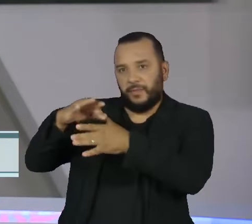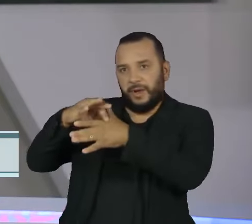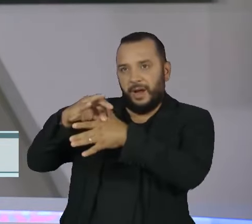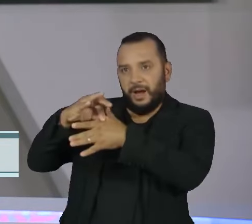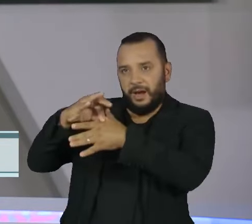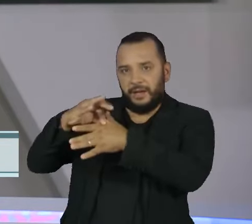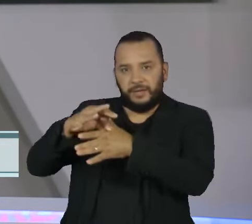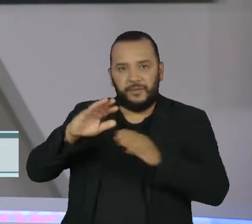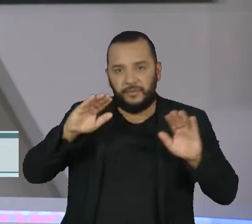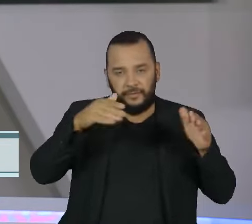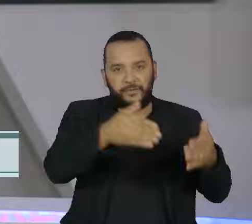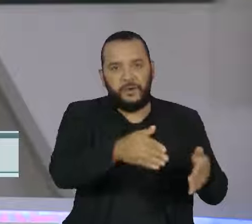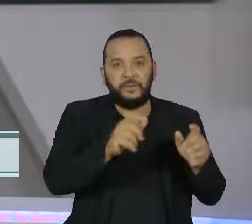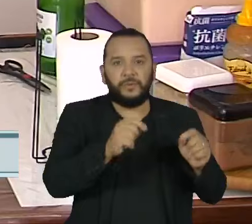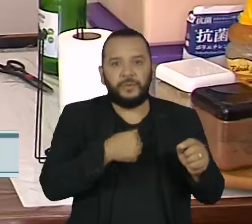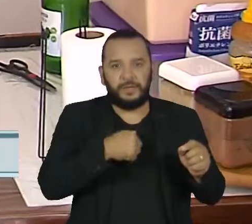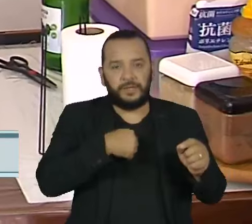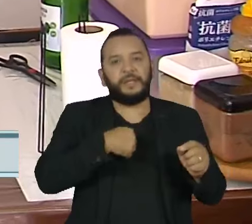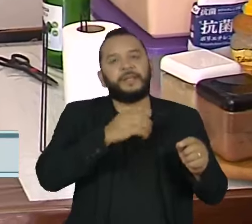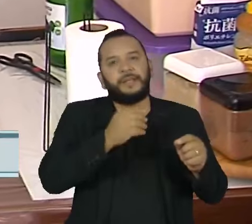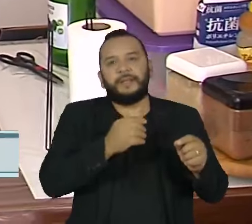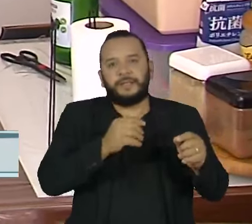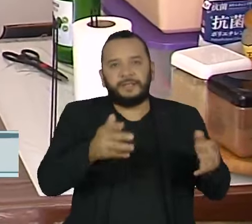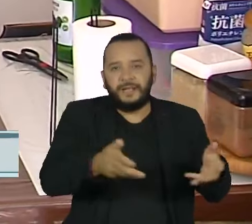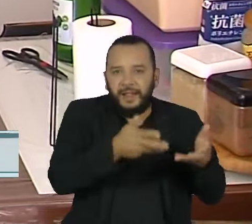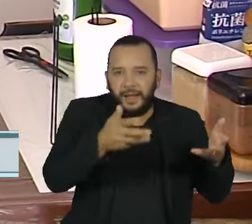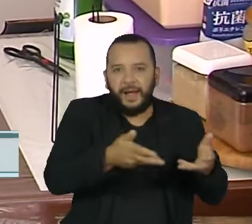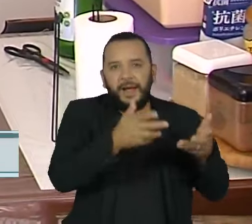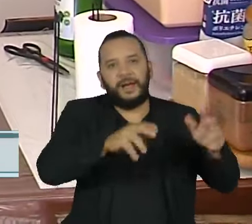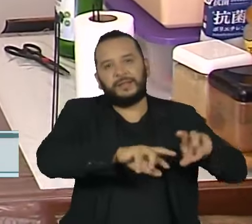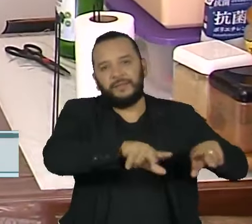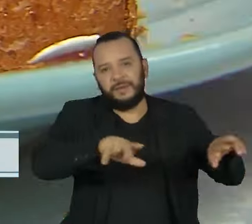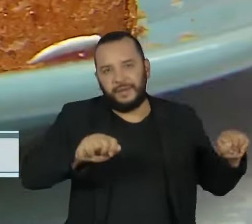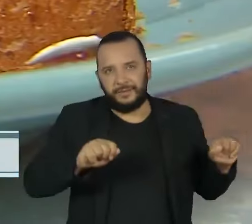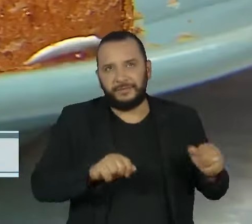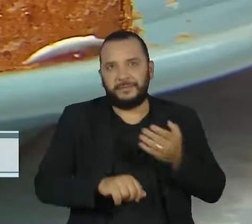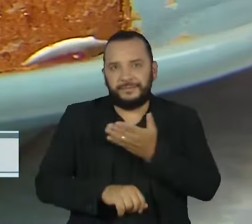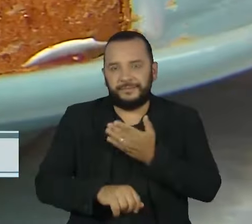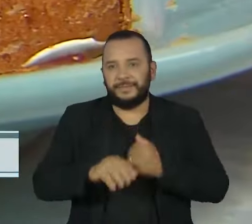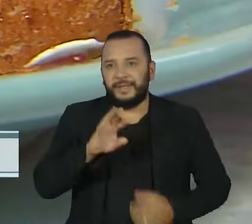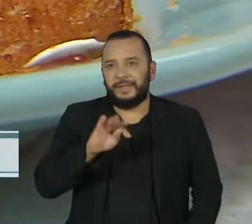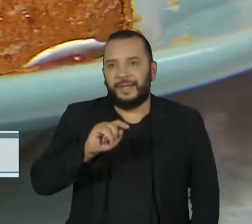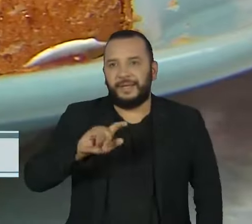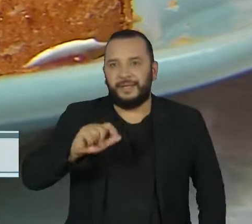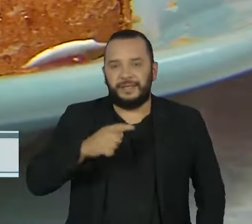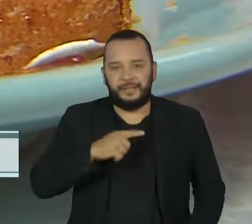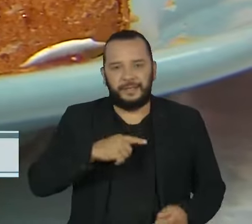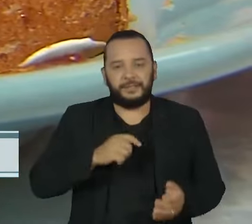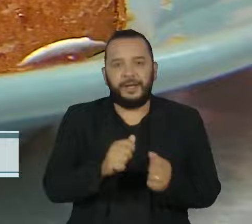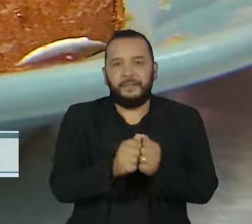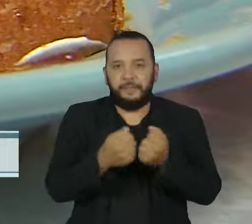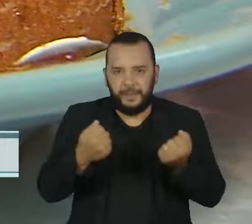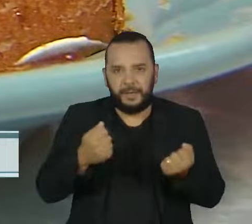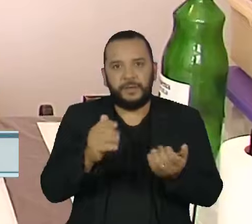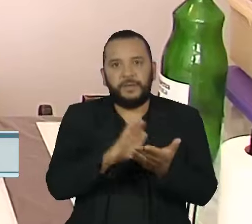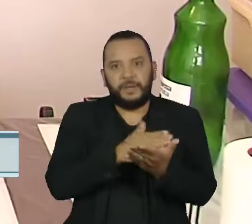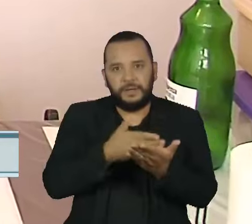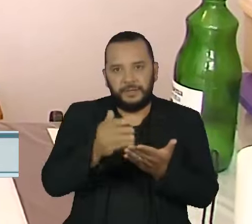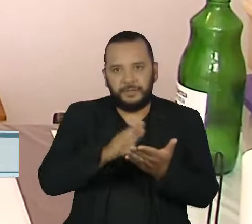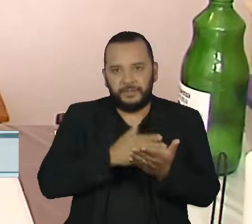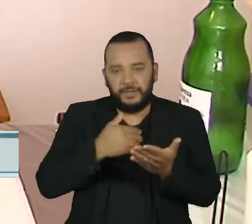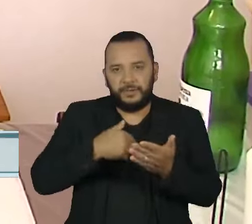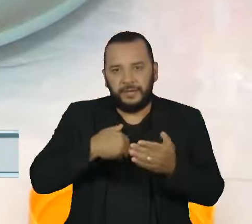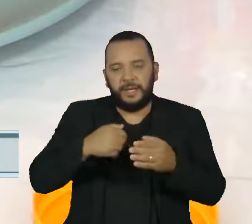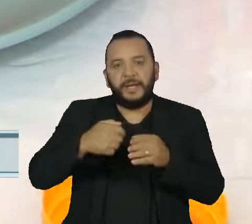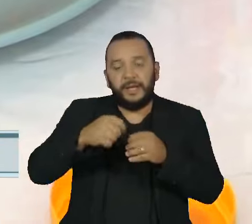coloquem vegetais no lugar o café da manhã da Talita tem pão com requeijão de castanha de caju